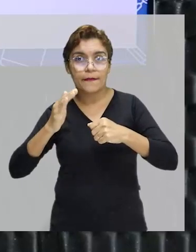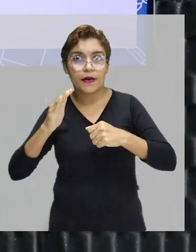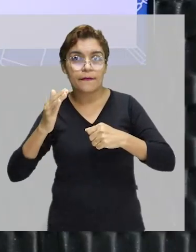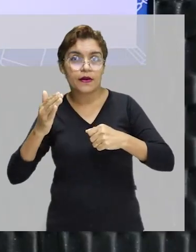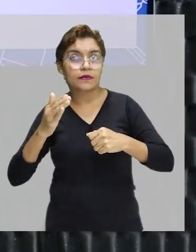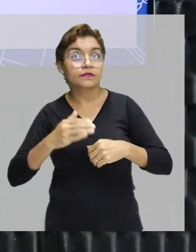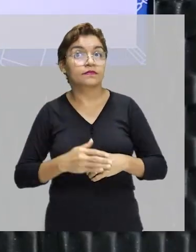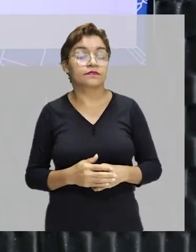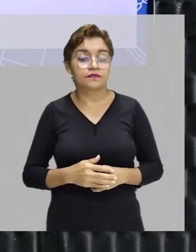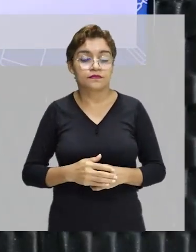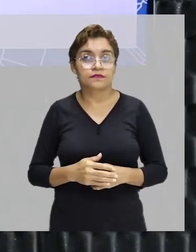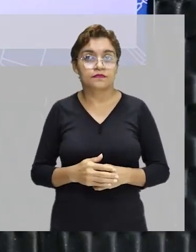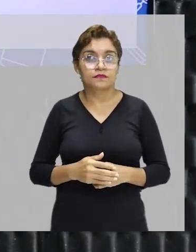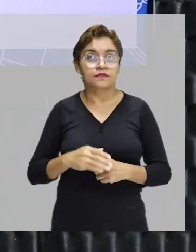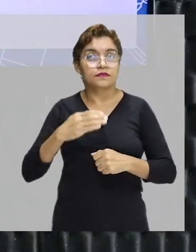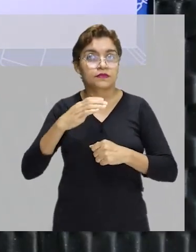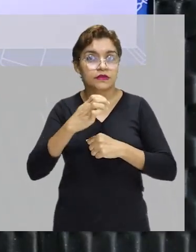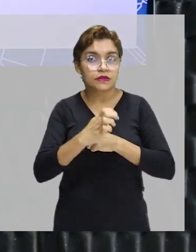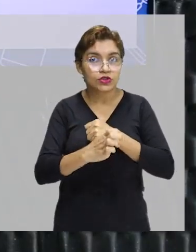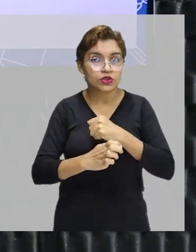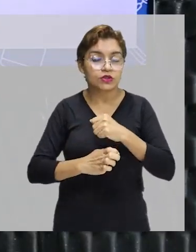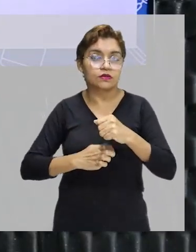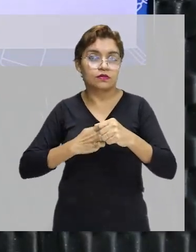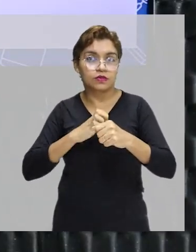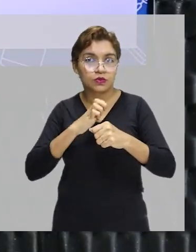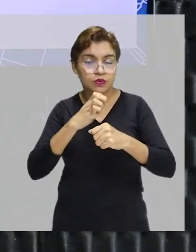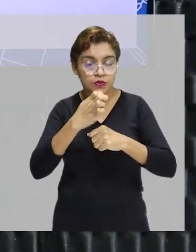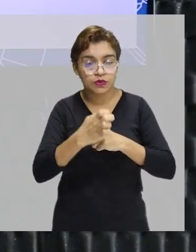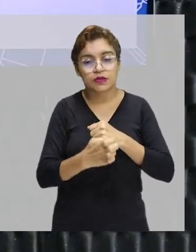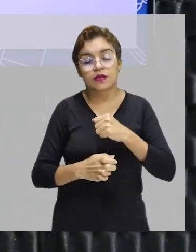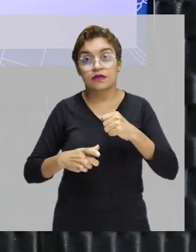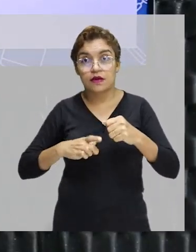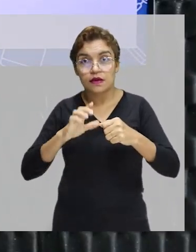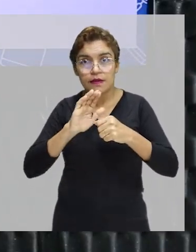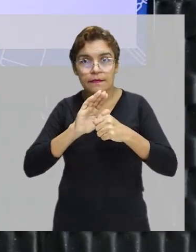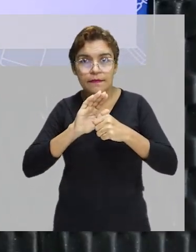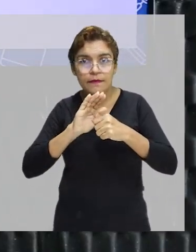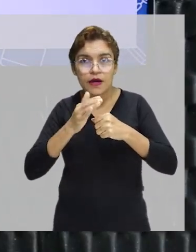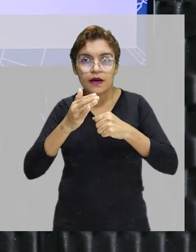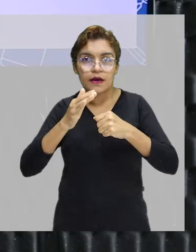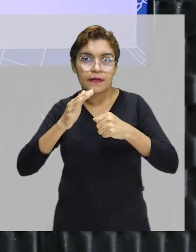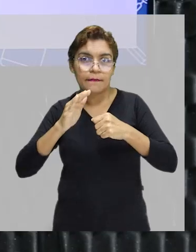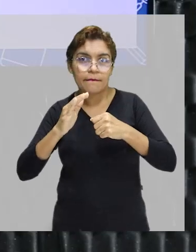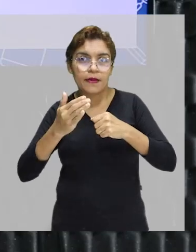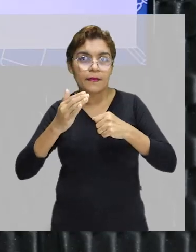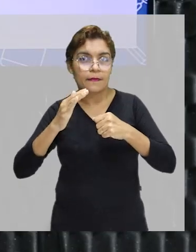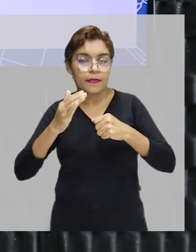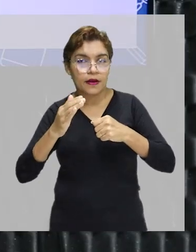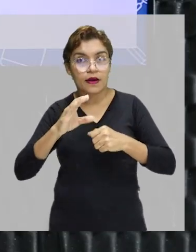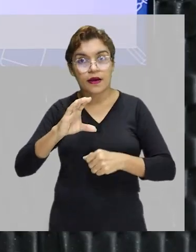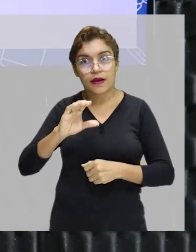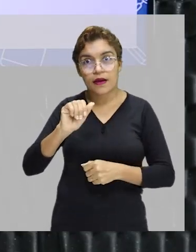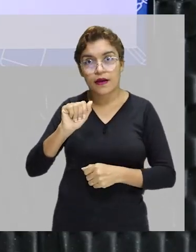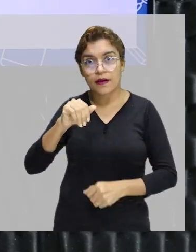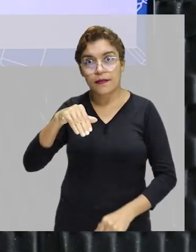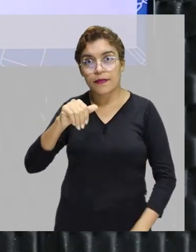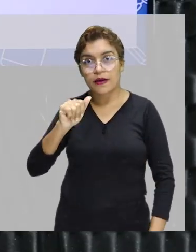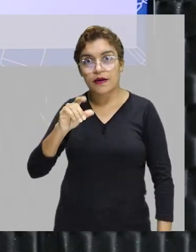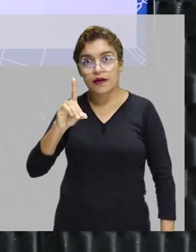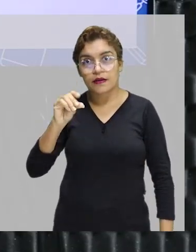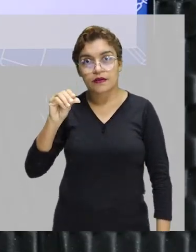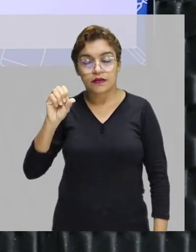né, níveis ou camadas eletrônicas, né, estacionárias. Dentro dessas camadas, eles estarão